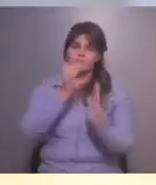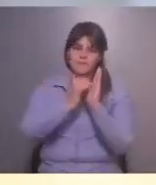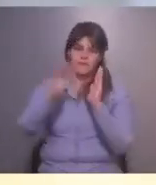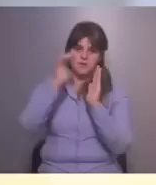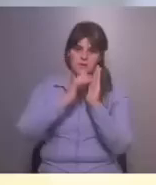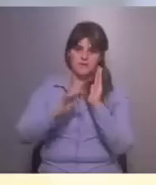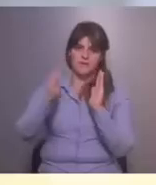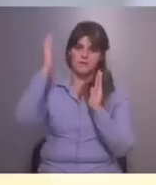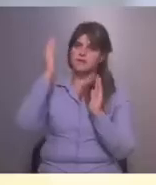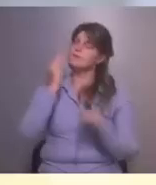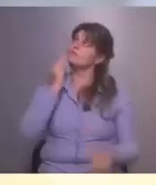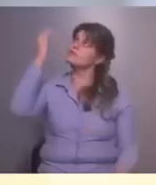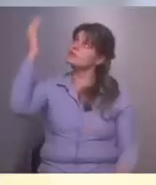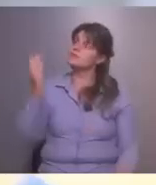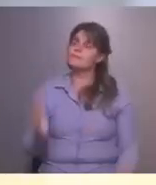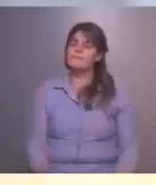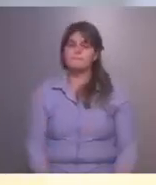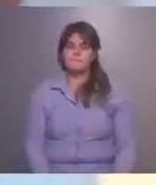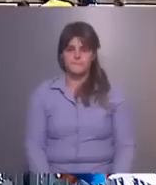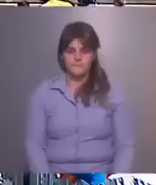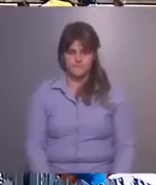Cantemos a nossa gratidão.